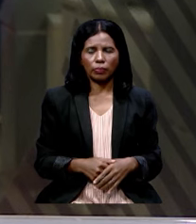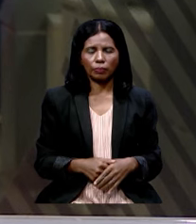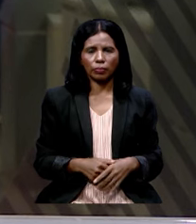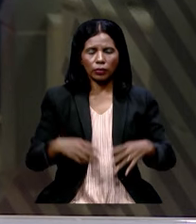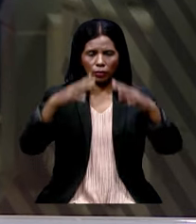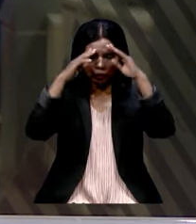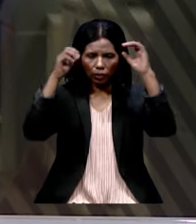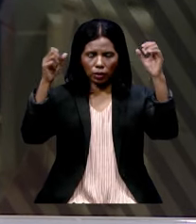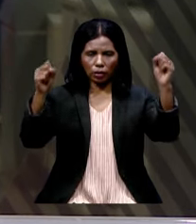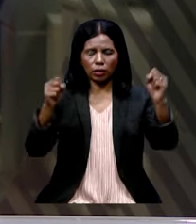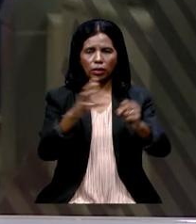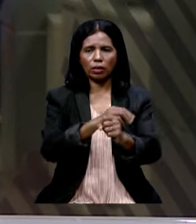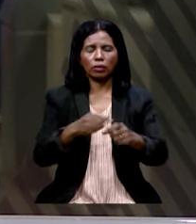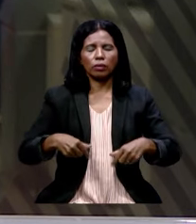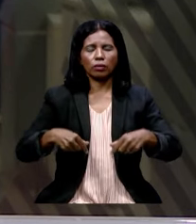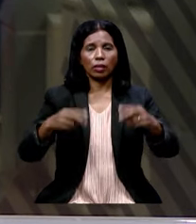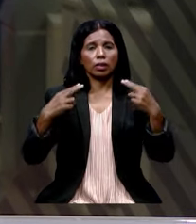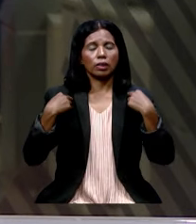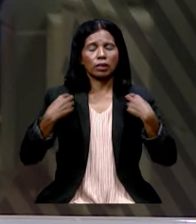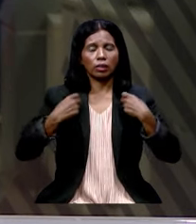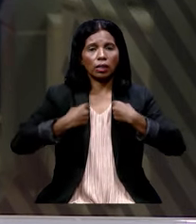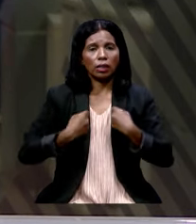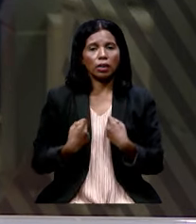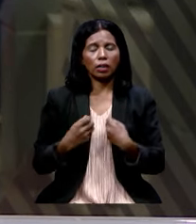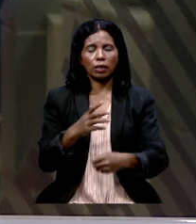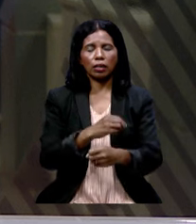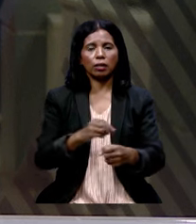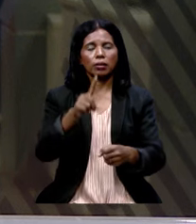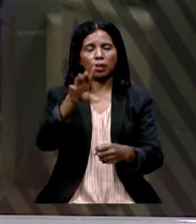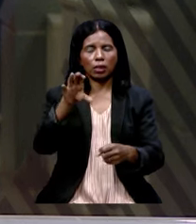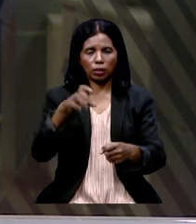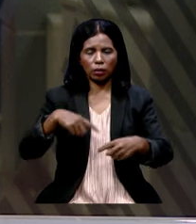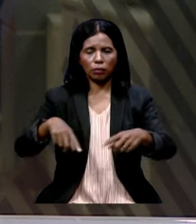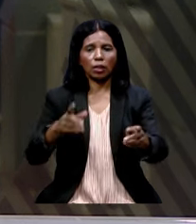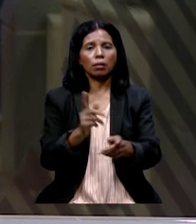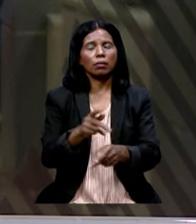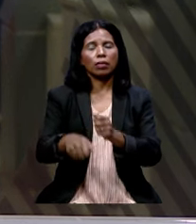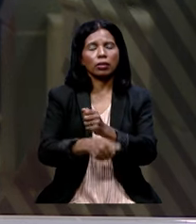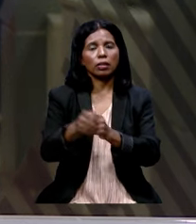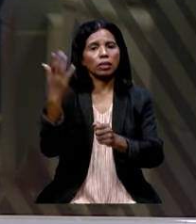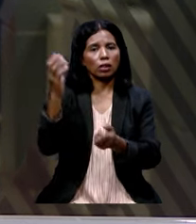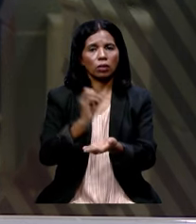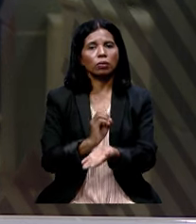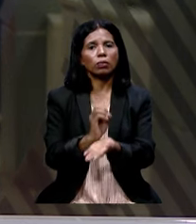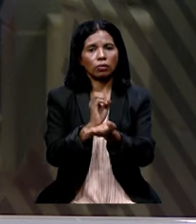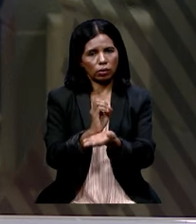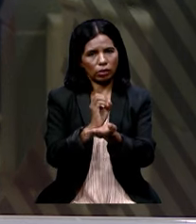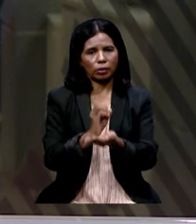Presidência da República faz jaquete salva-vida a tos ida para pescador Sire Iha Oikusi.